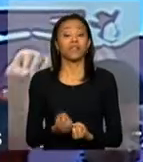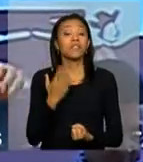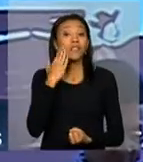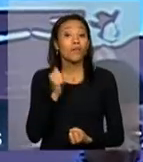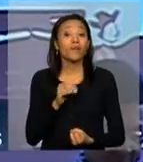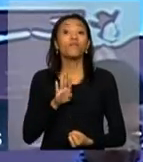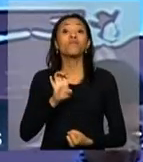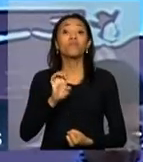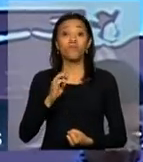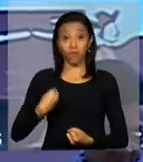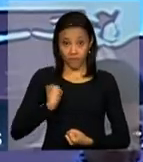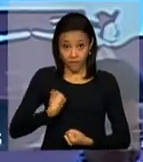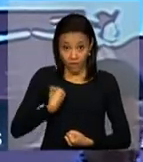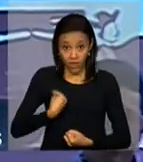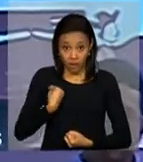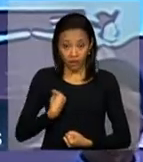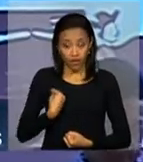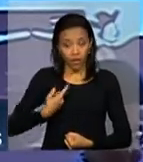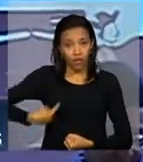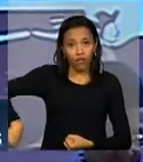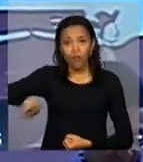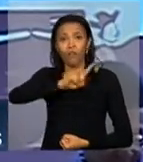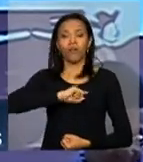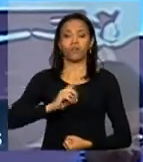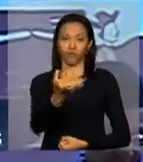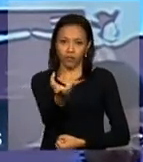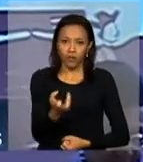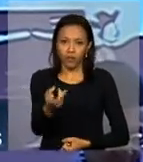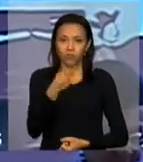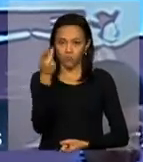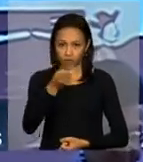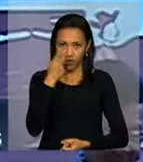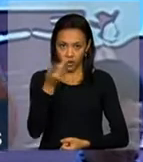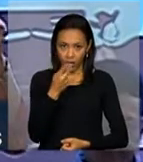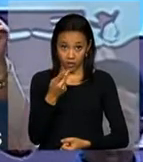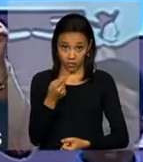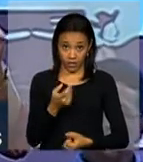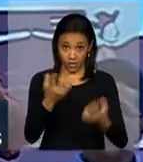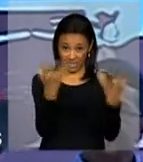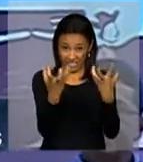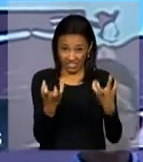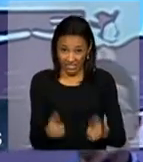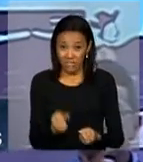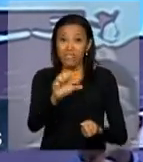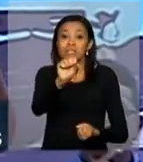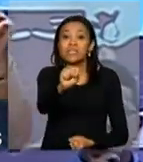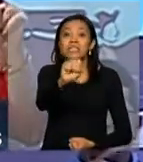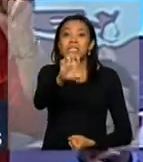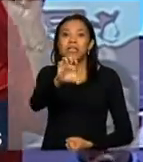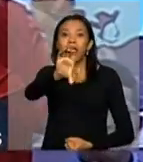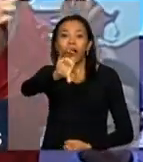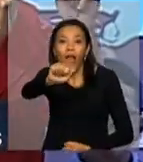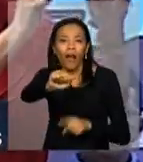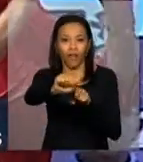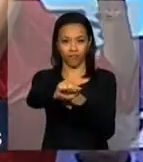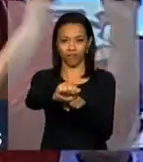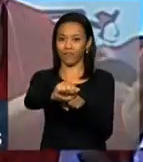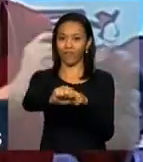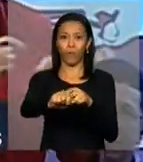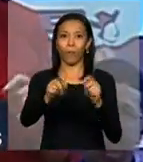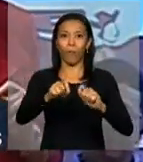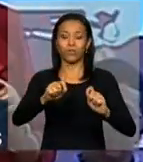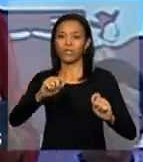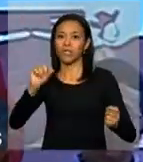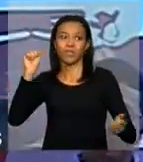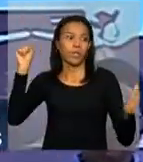conviver, nós estamos querendo dizer: a seca não pode virar uma